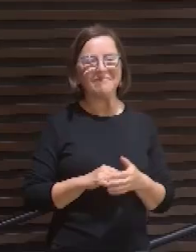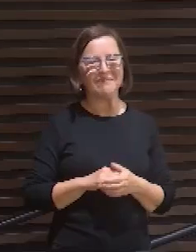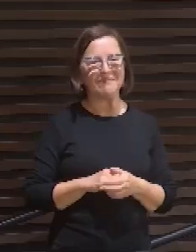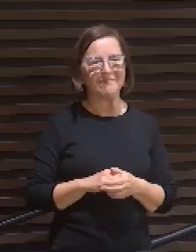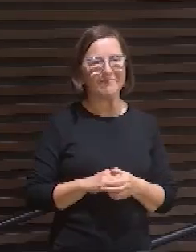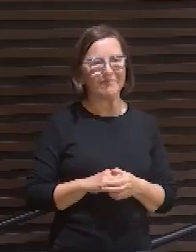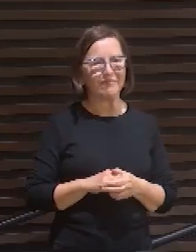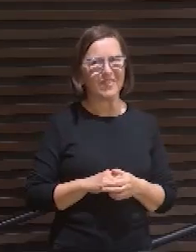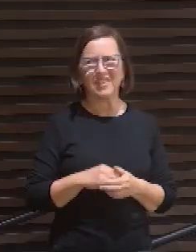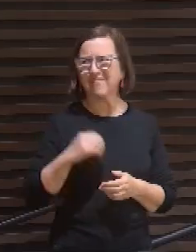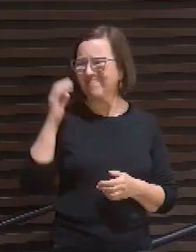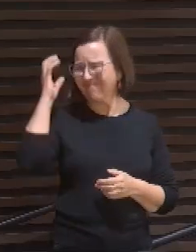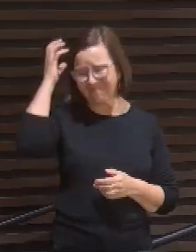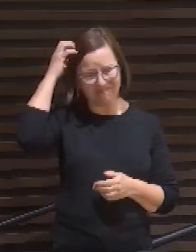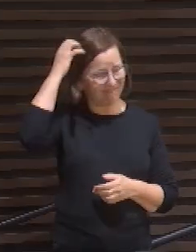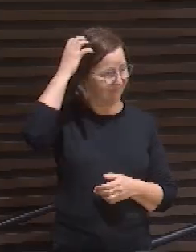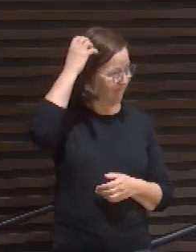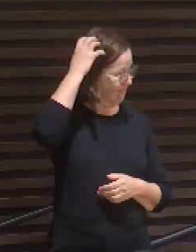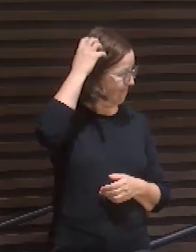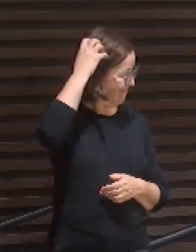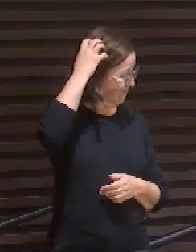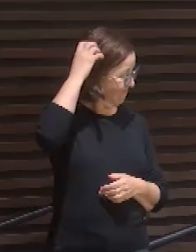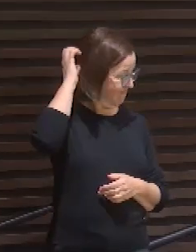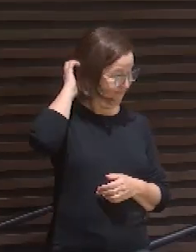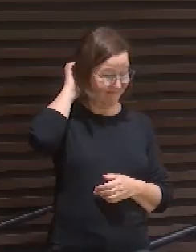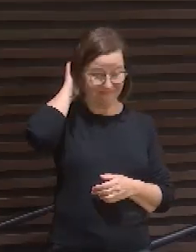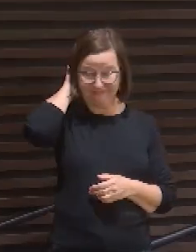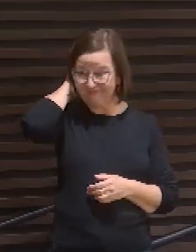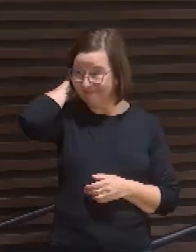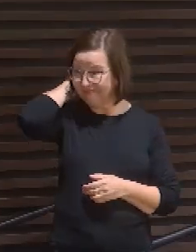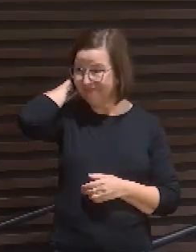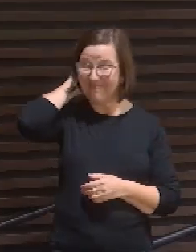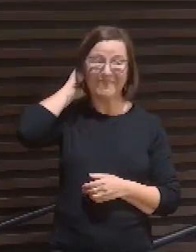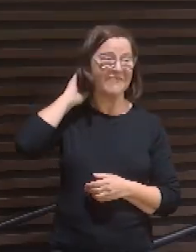olhou para um lado, olhou para o outro, entrou